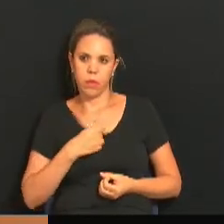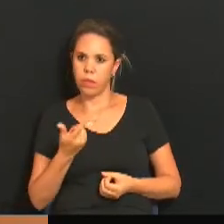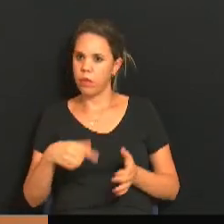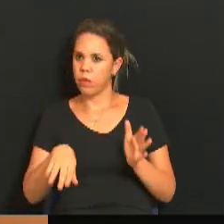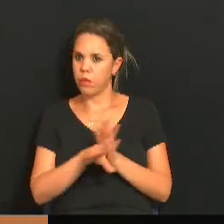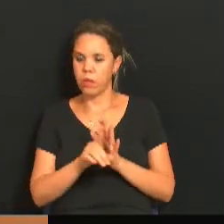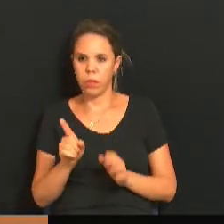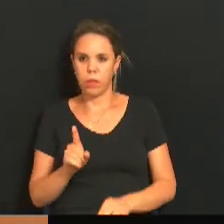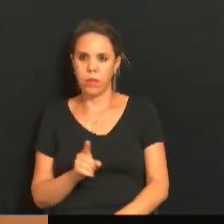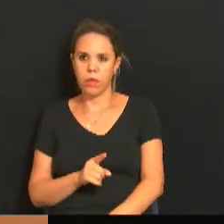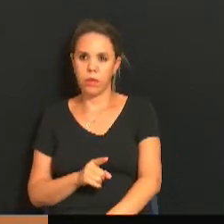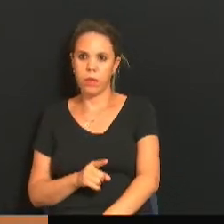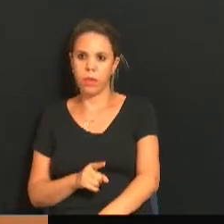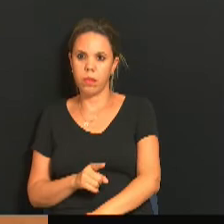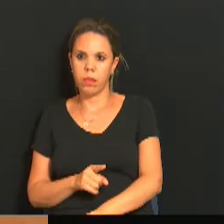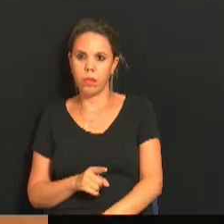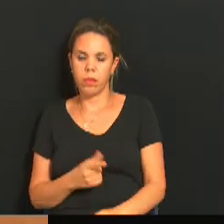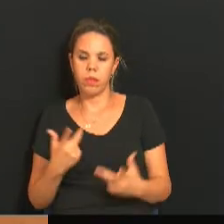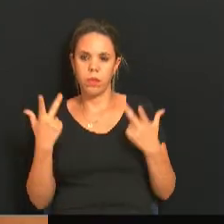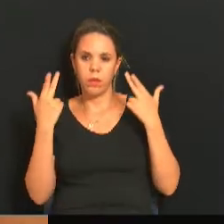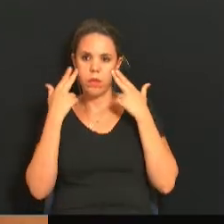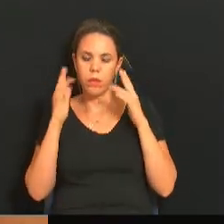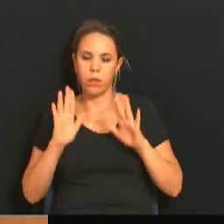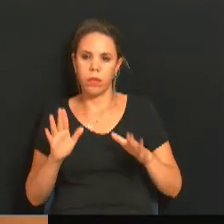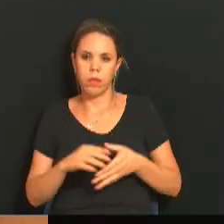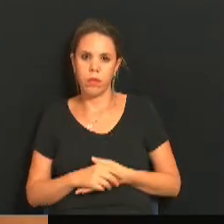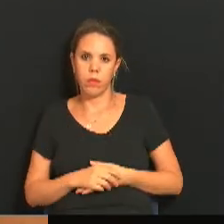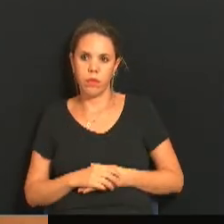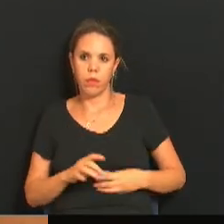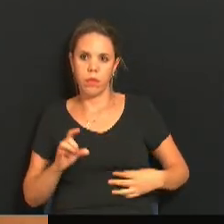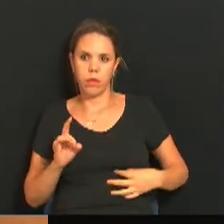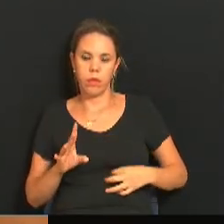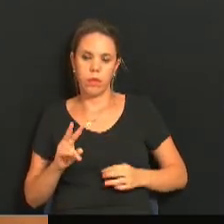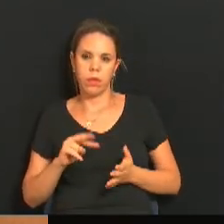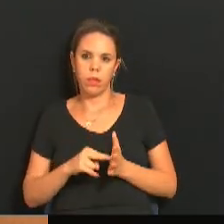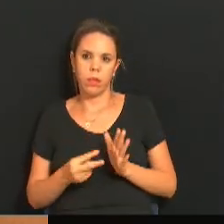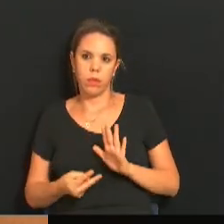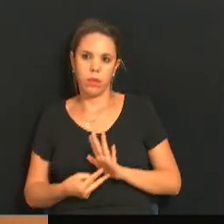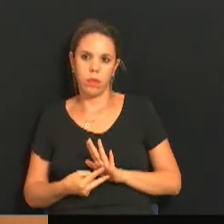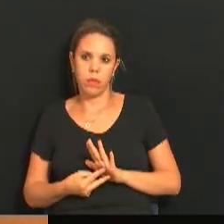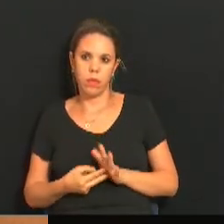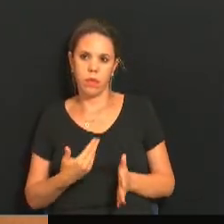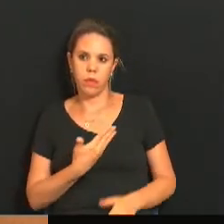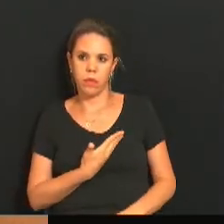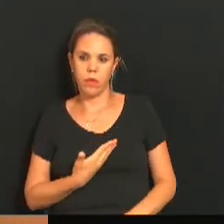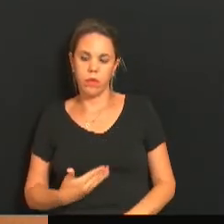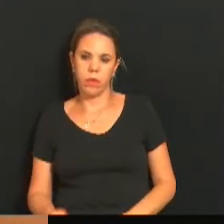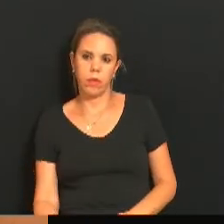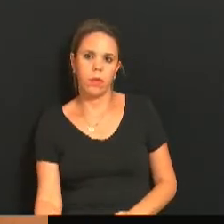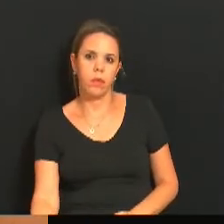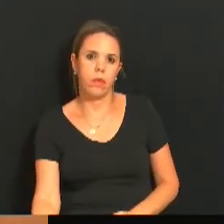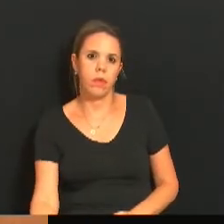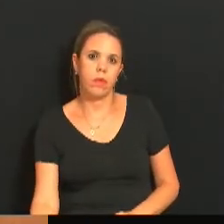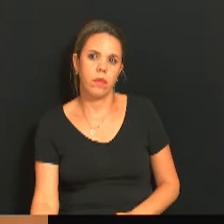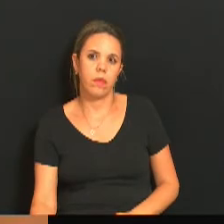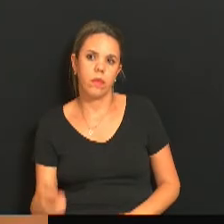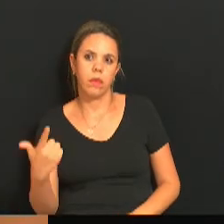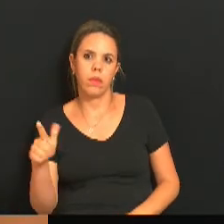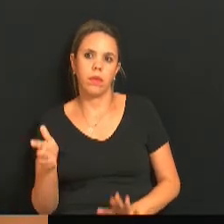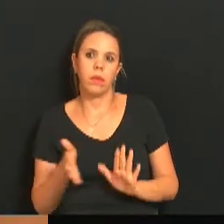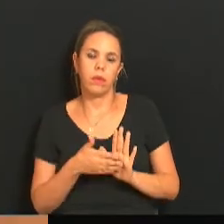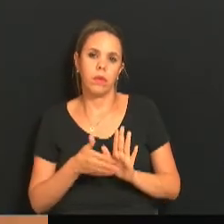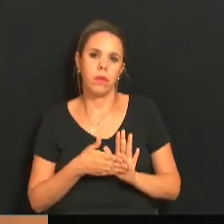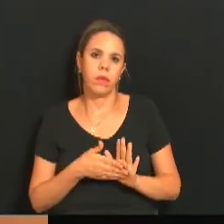chegar no entendimento do problema por conta disso a gente tem muita Oi e o governo Está apresentando uma outra proposta